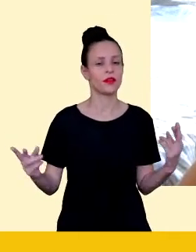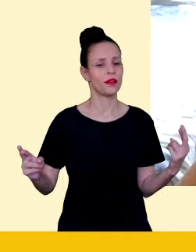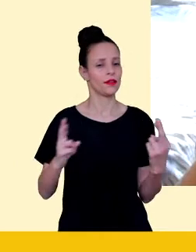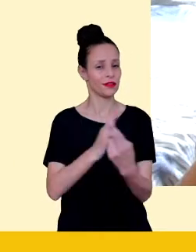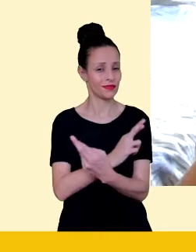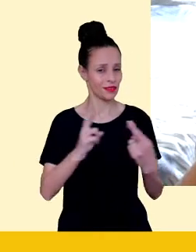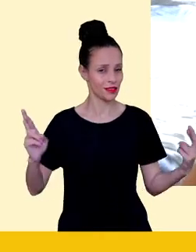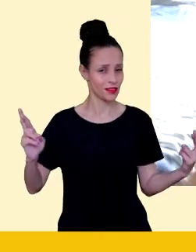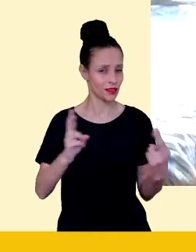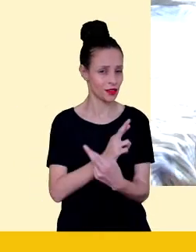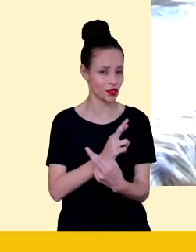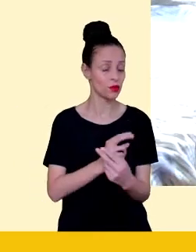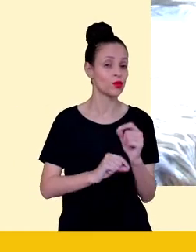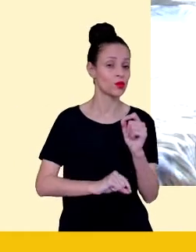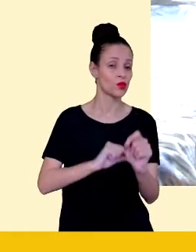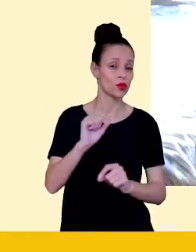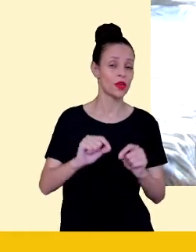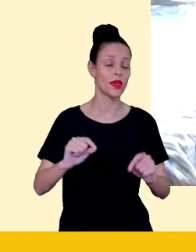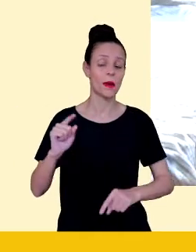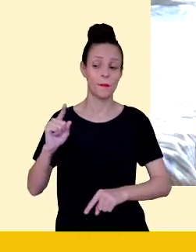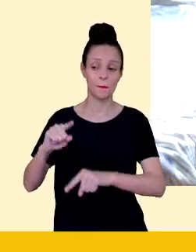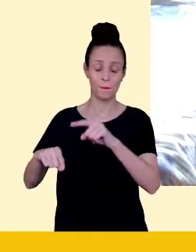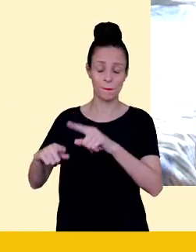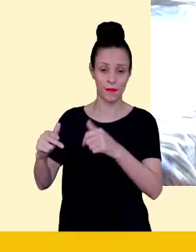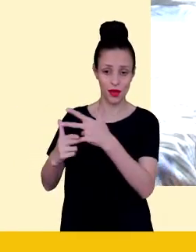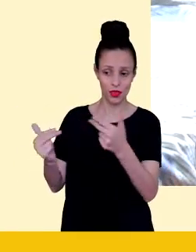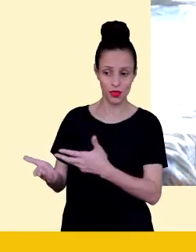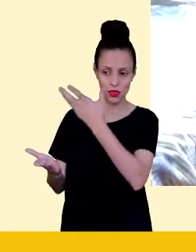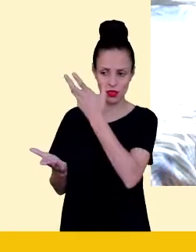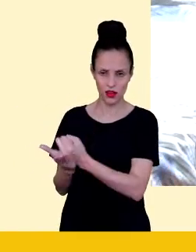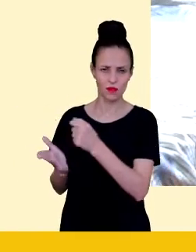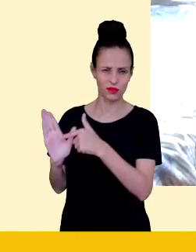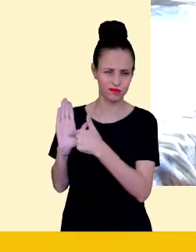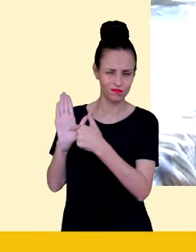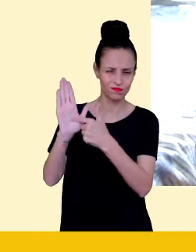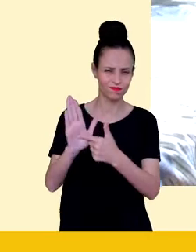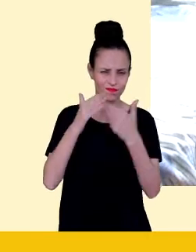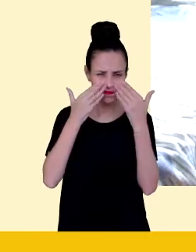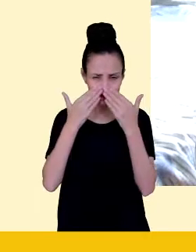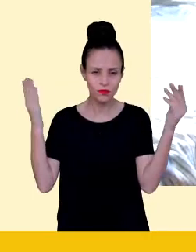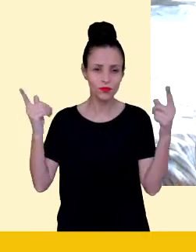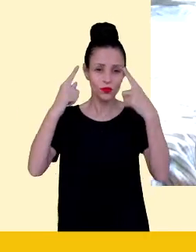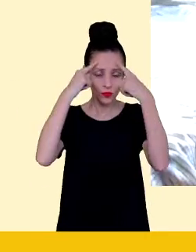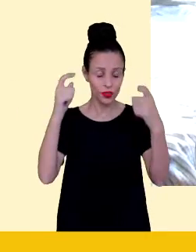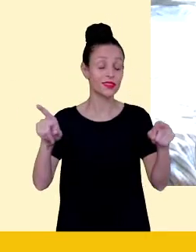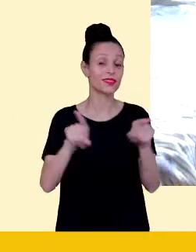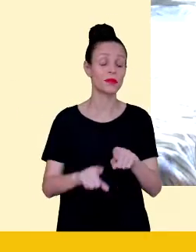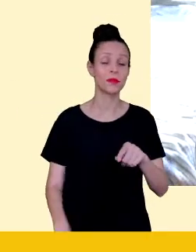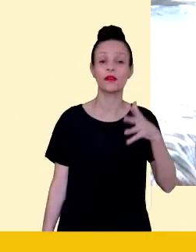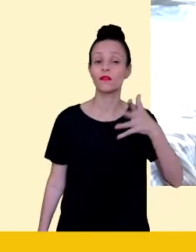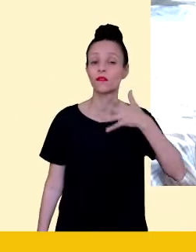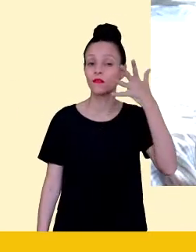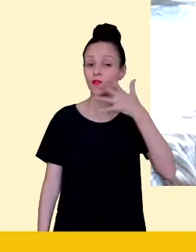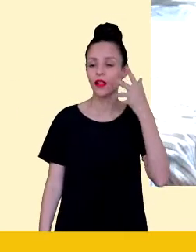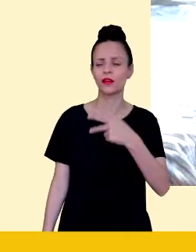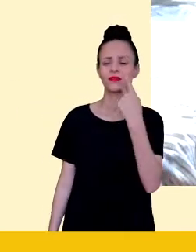são... Assim, estabelecer essa relação entre o material, a violência exposta no material e a